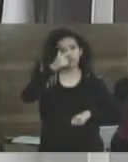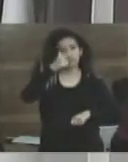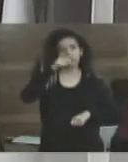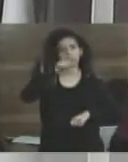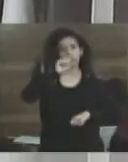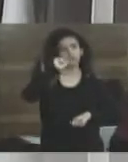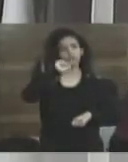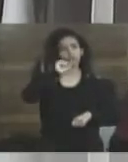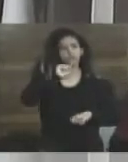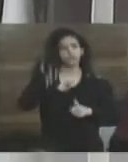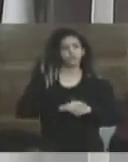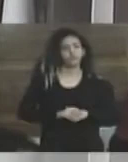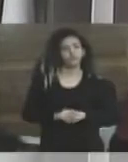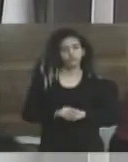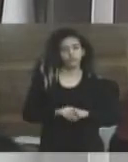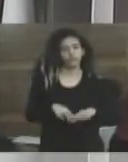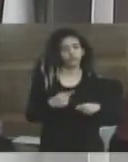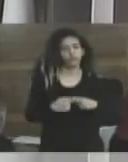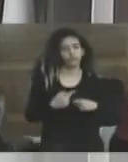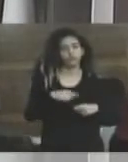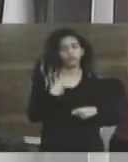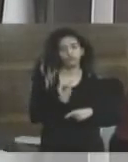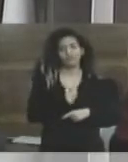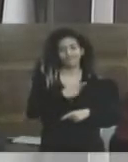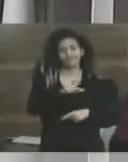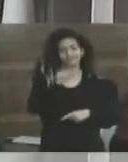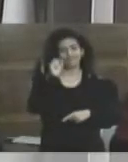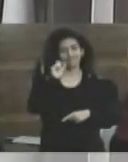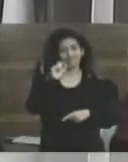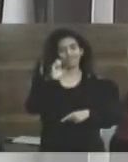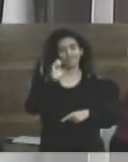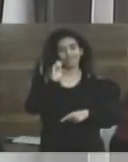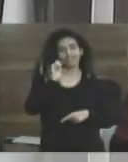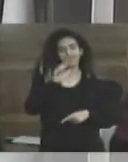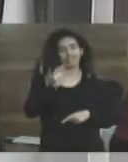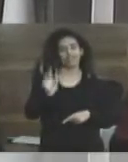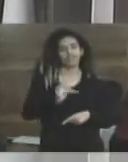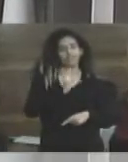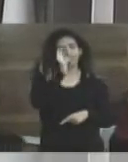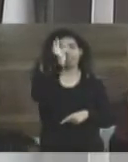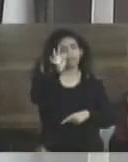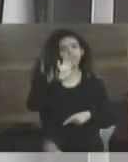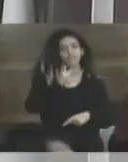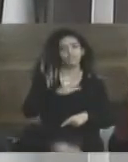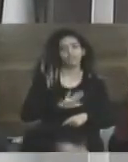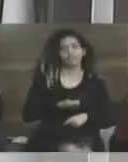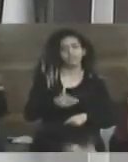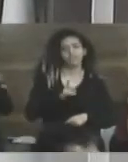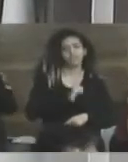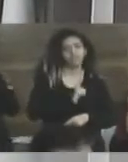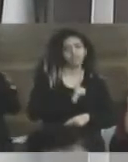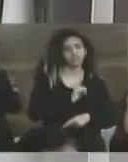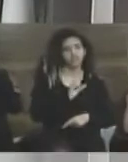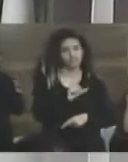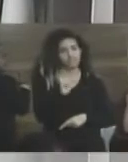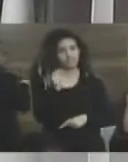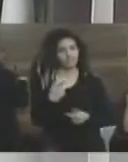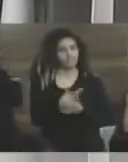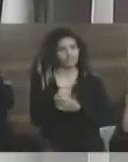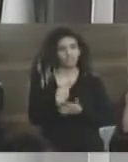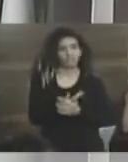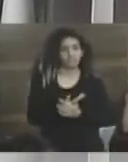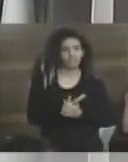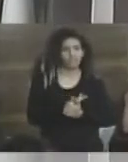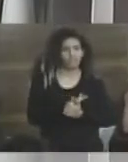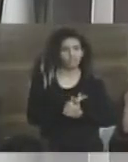decisões, porque a nossa decisão reflete no futuro. Se hoje nós tivermos uma decisão errada, o futuro